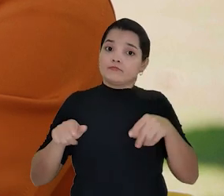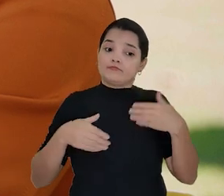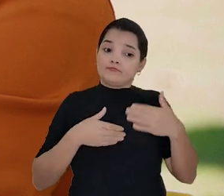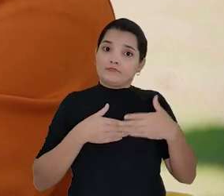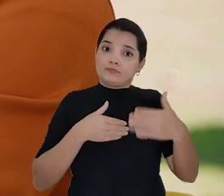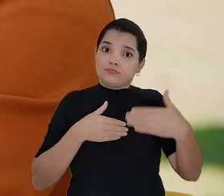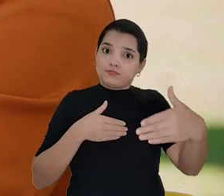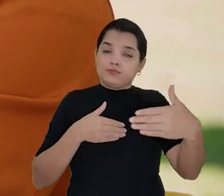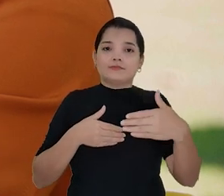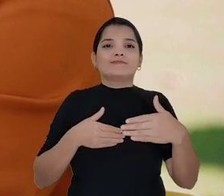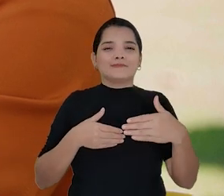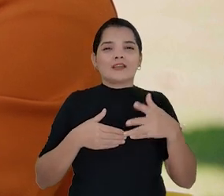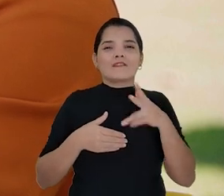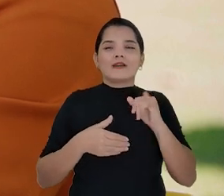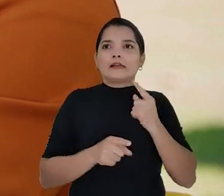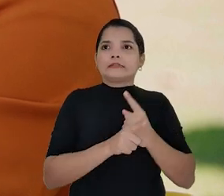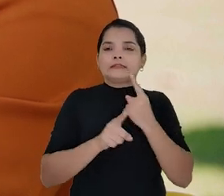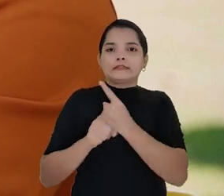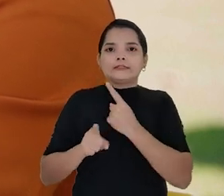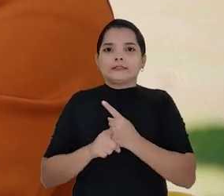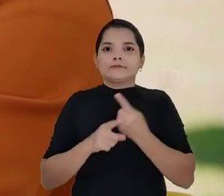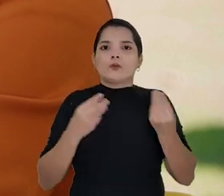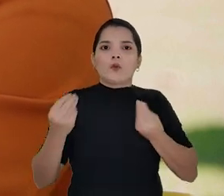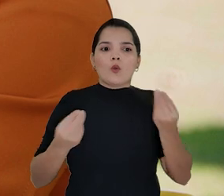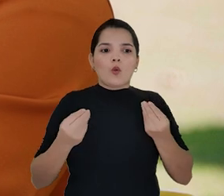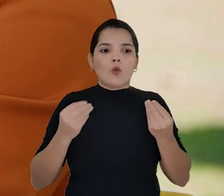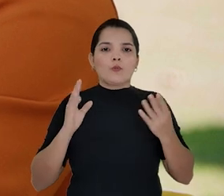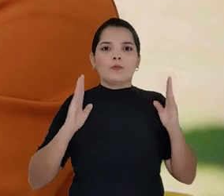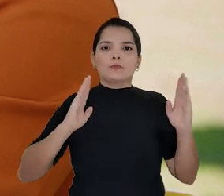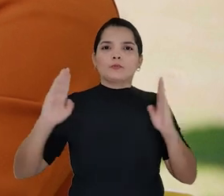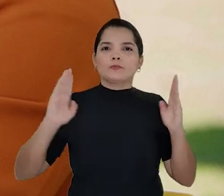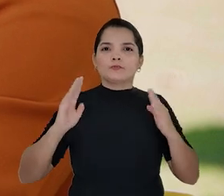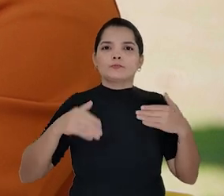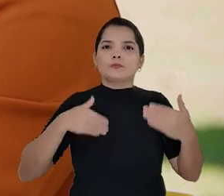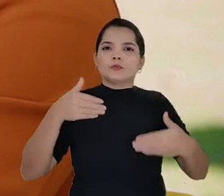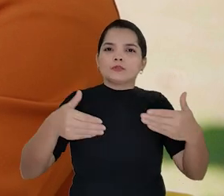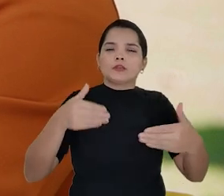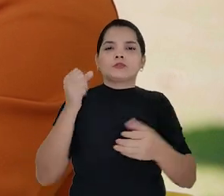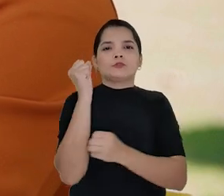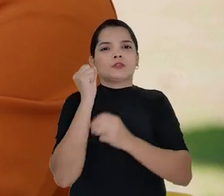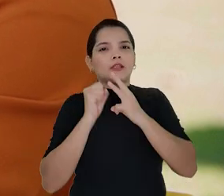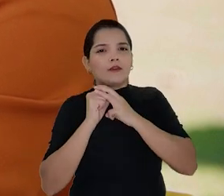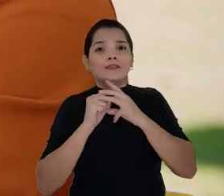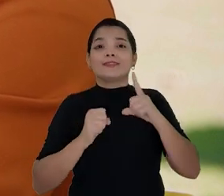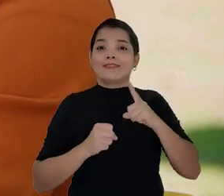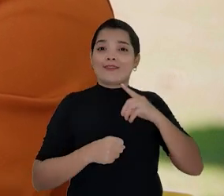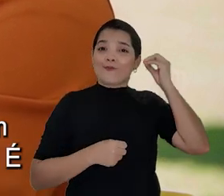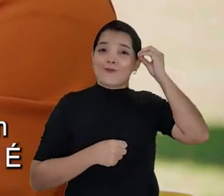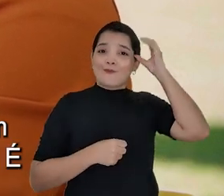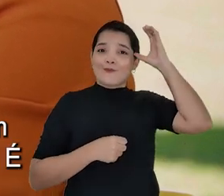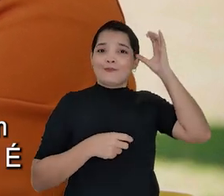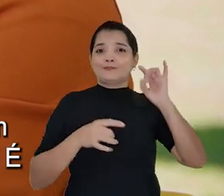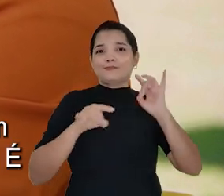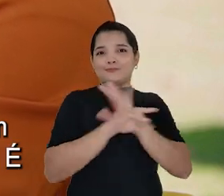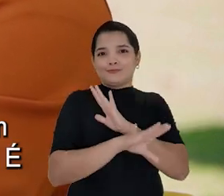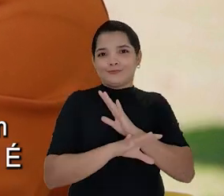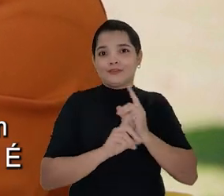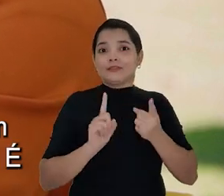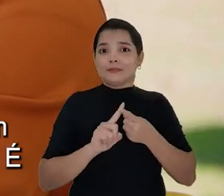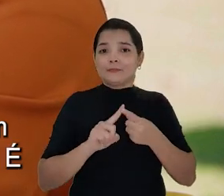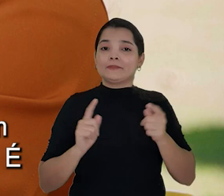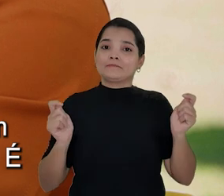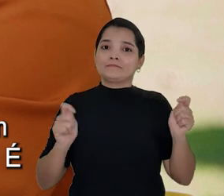lidar com processos mais sustentáveis com apropriação devida de conhecimento inclusive gerar outras